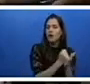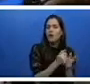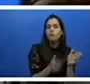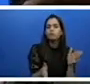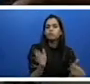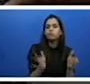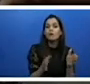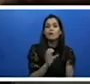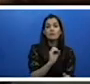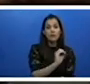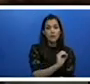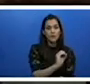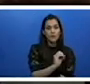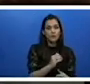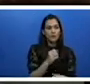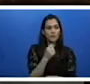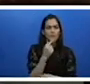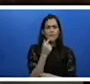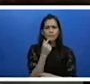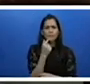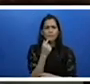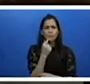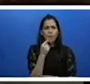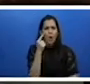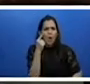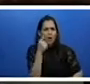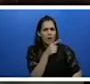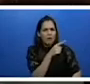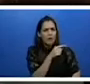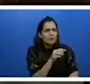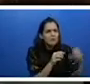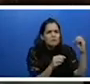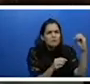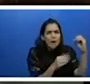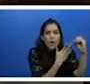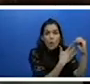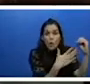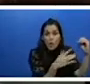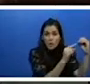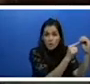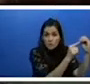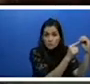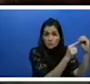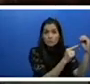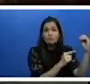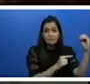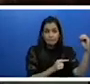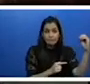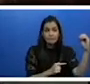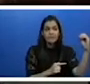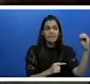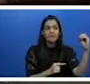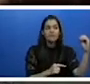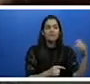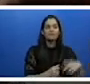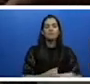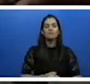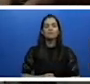número 0. Vamos lá no comecinho, ó, e vamos marcar o 0 aqui. A reta